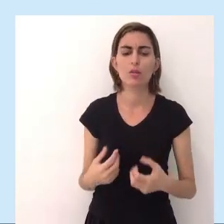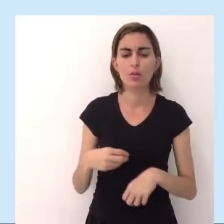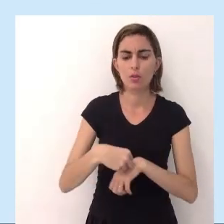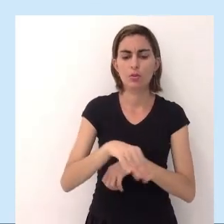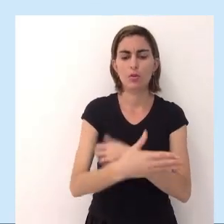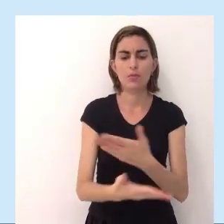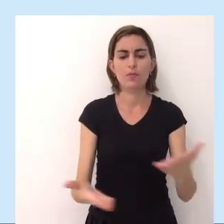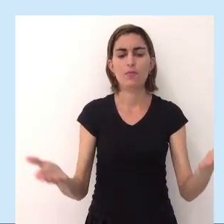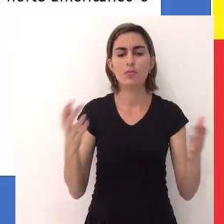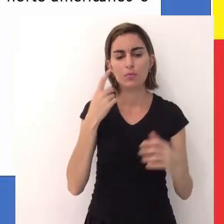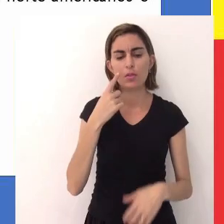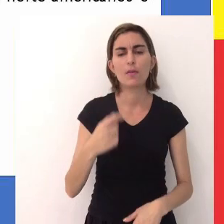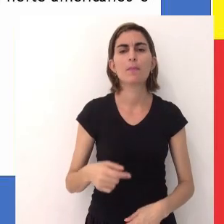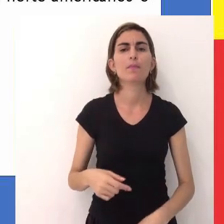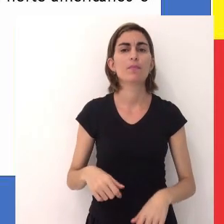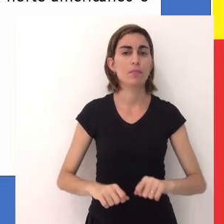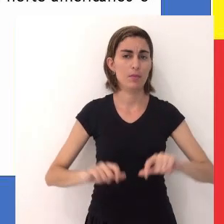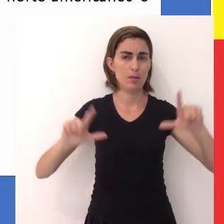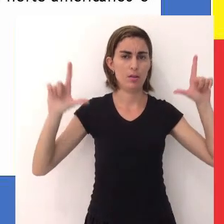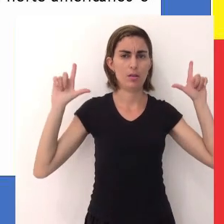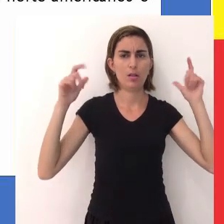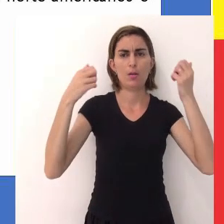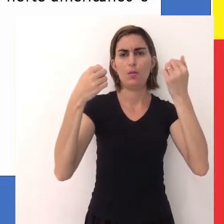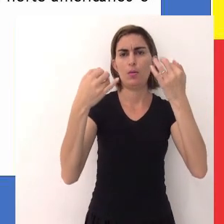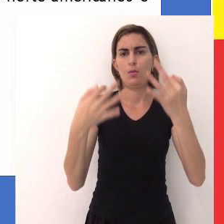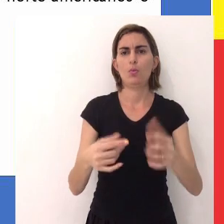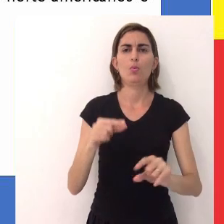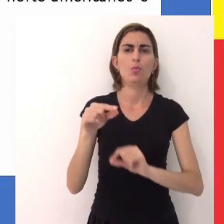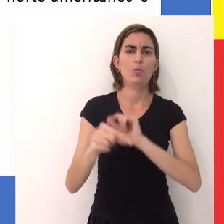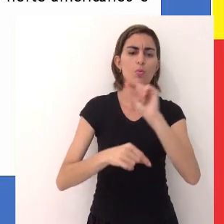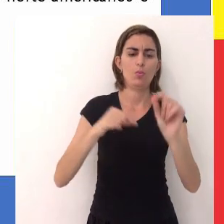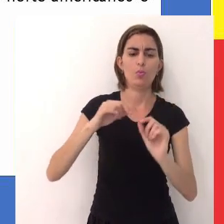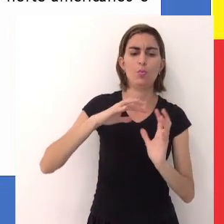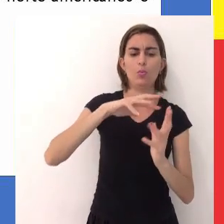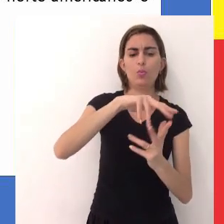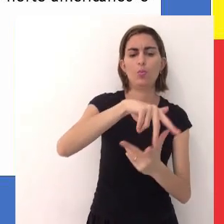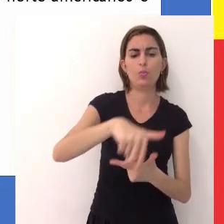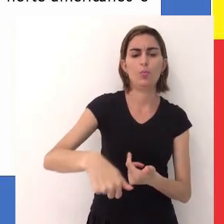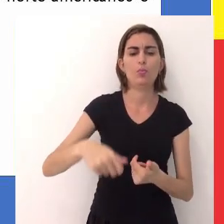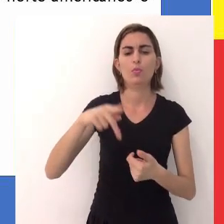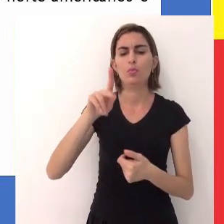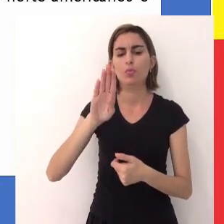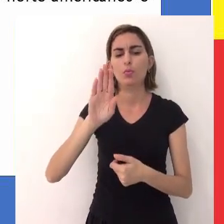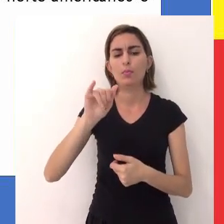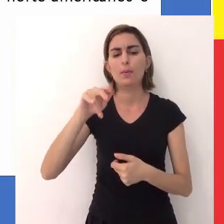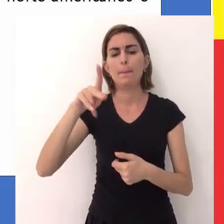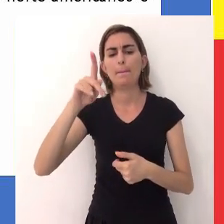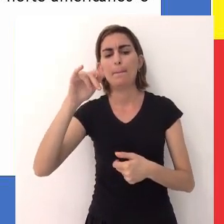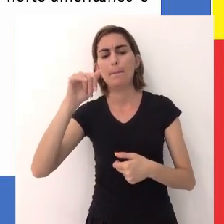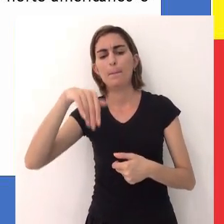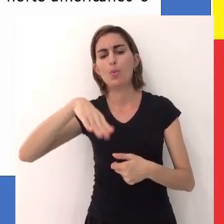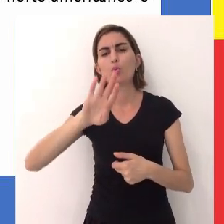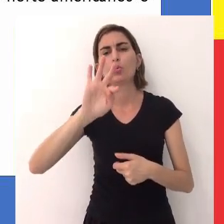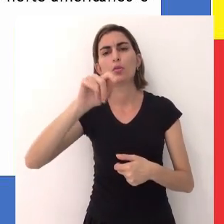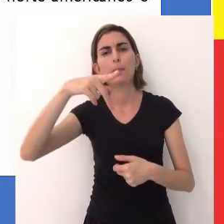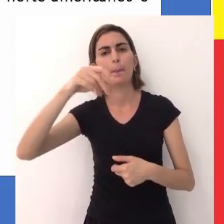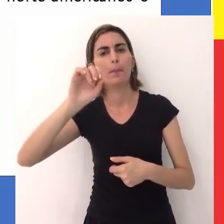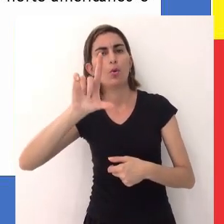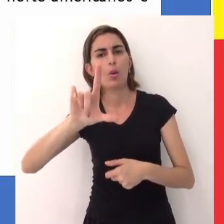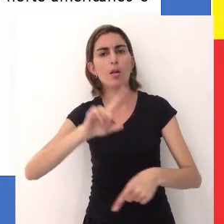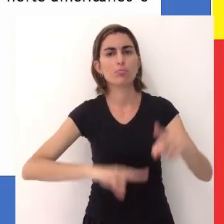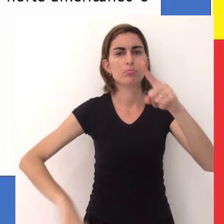vocês aí, como vocês acompanham agora em tela, uma definição do que seria o mundo multipolar, tá? O que seria essa